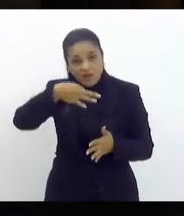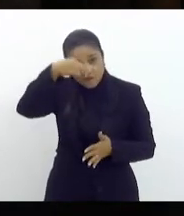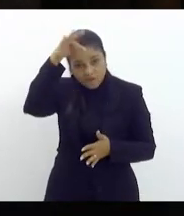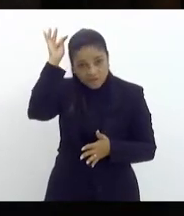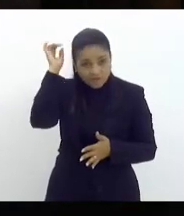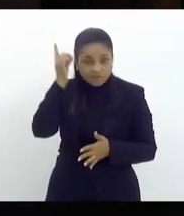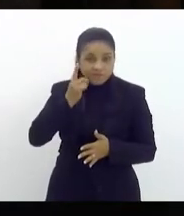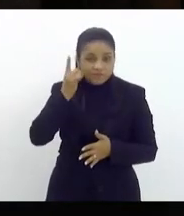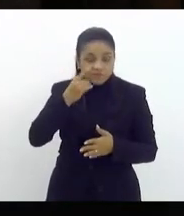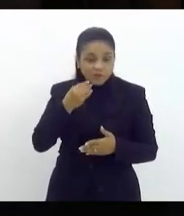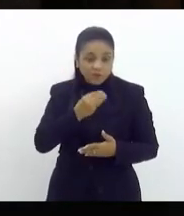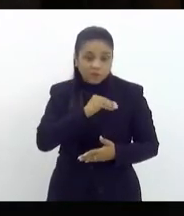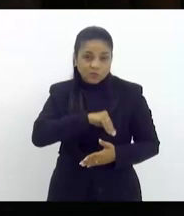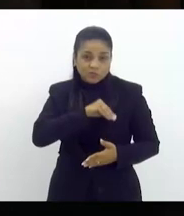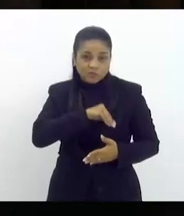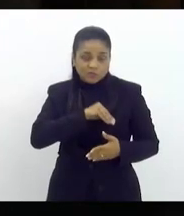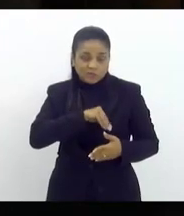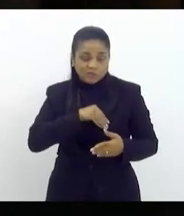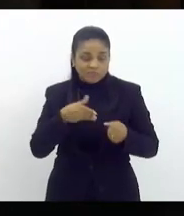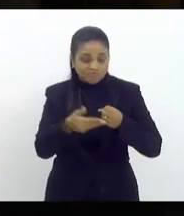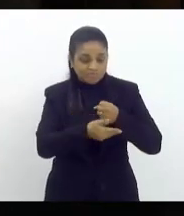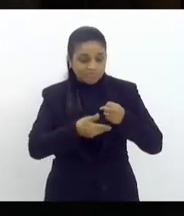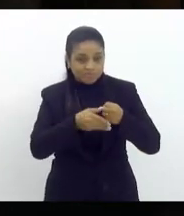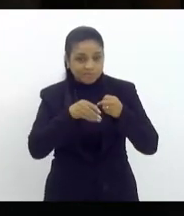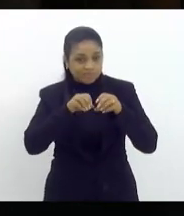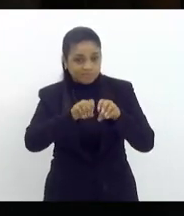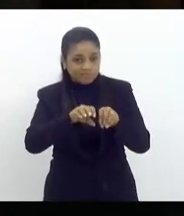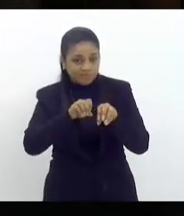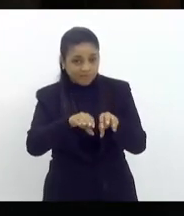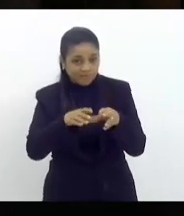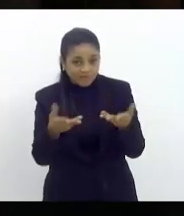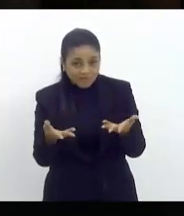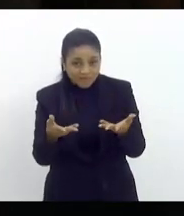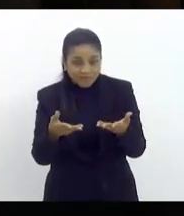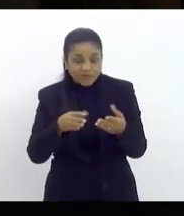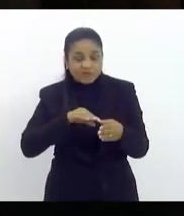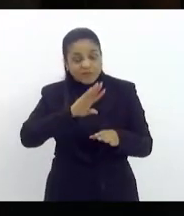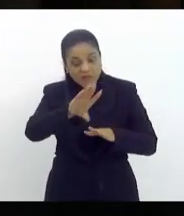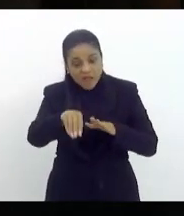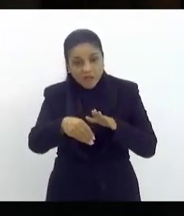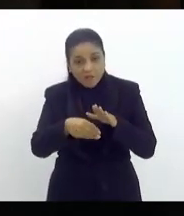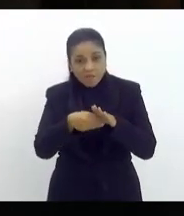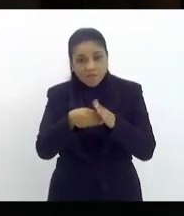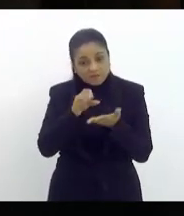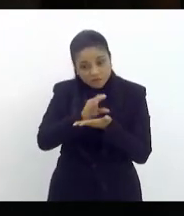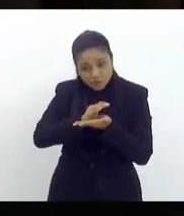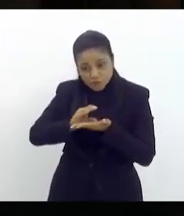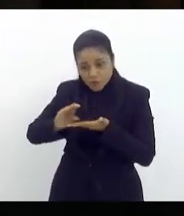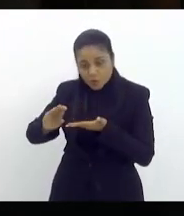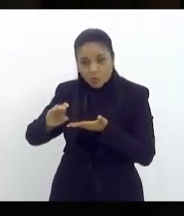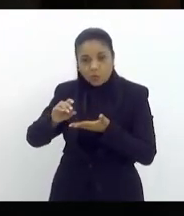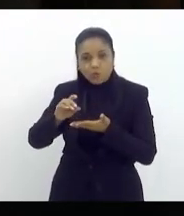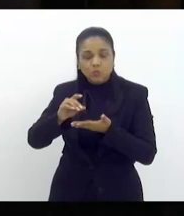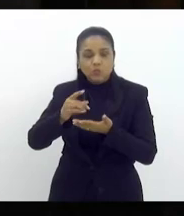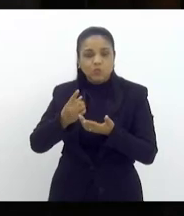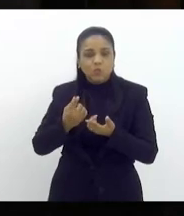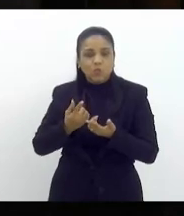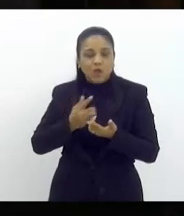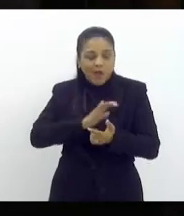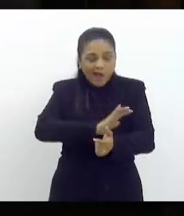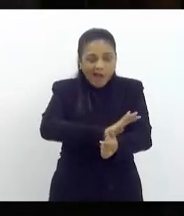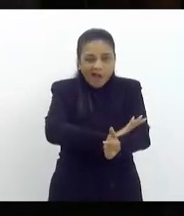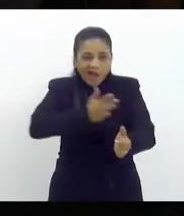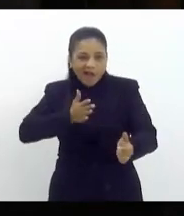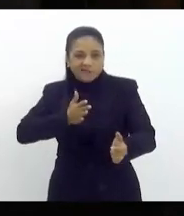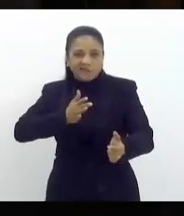salarial do magistério emenda que trata dos recursos dos programas antirracistas do nosso